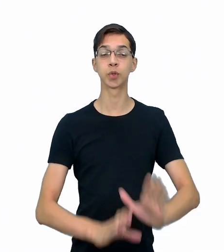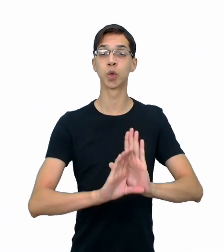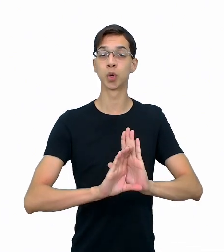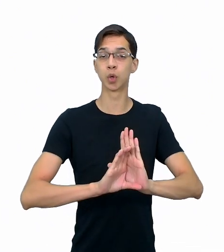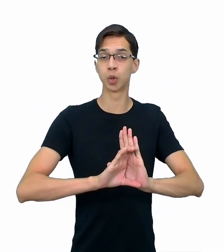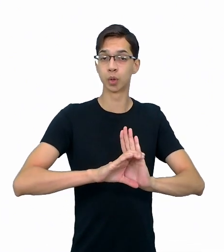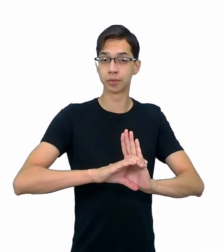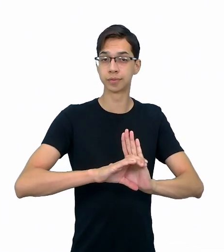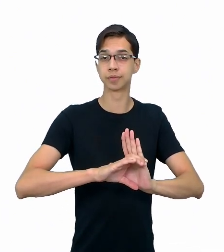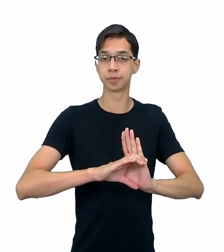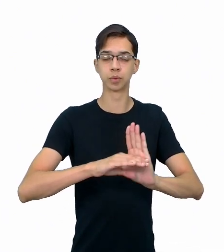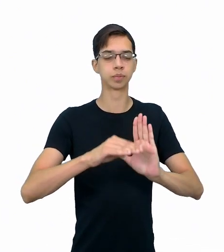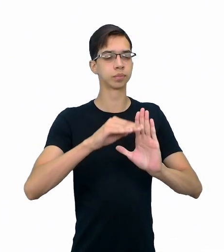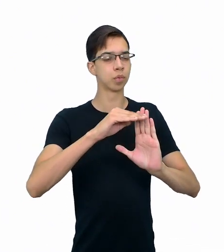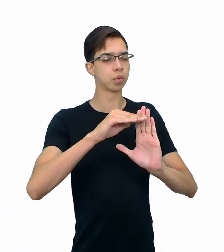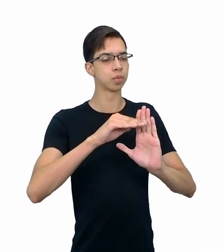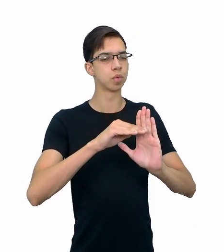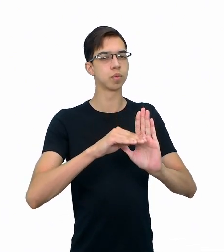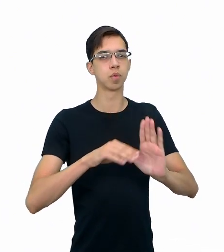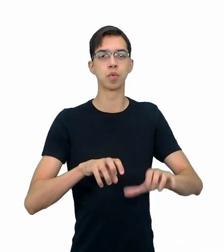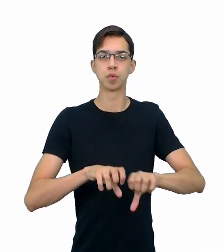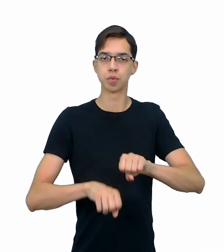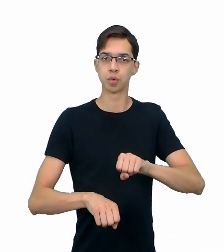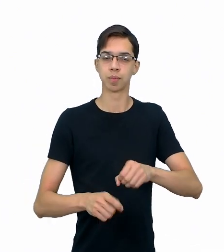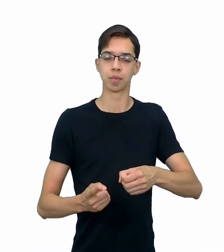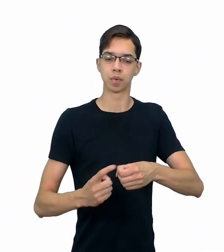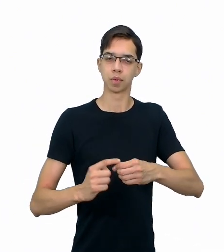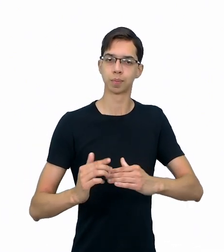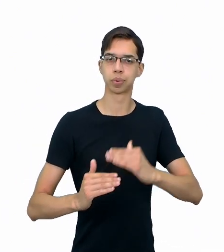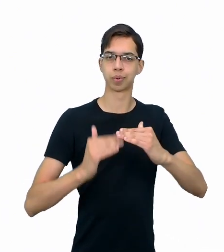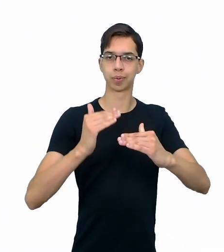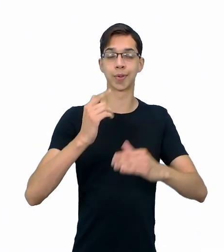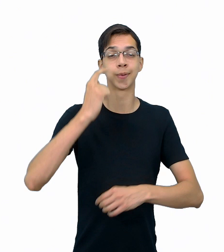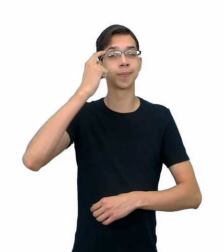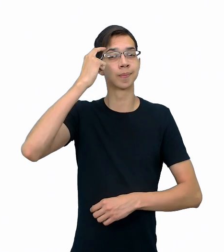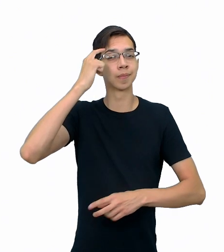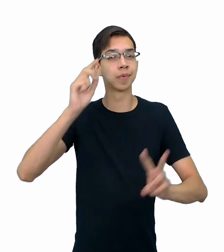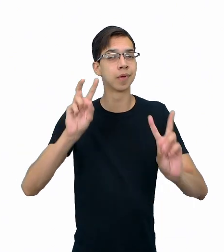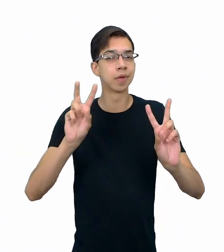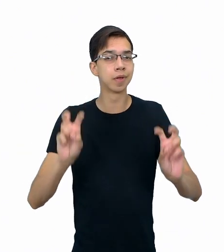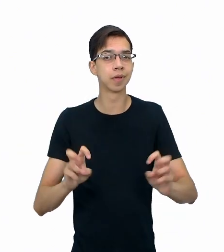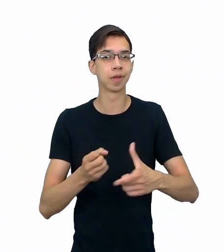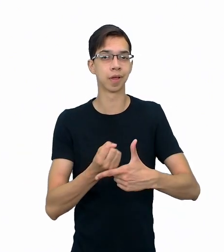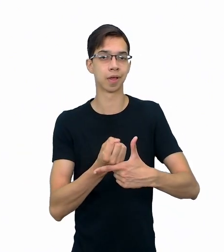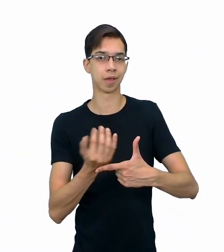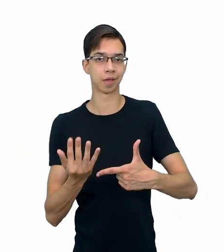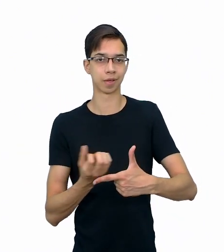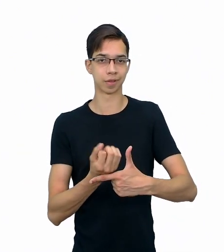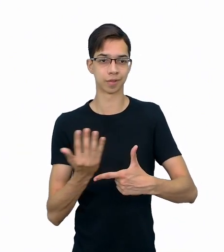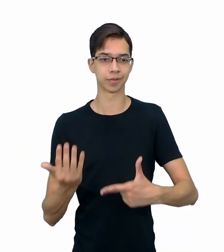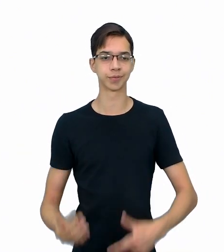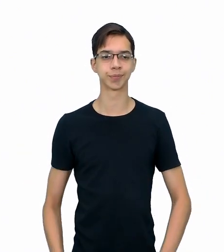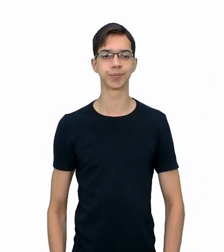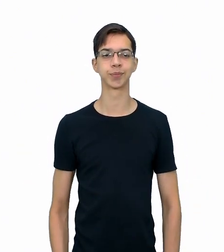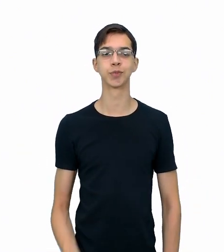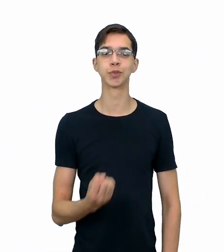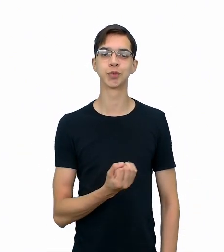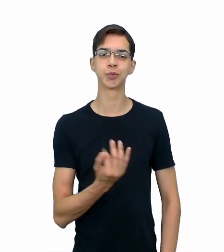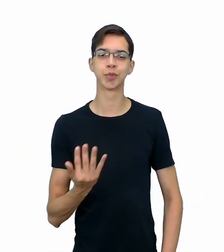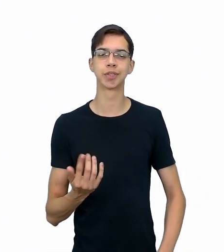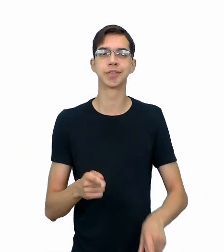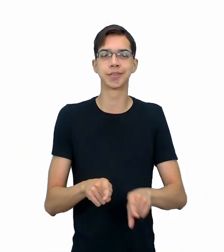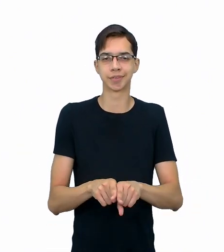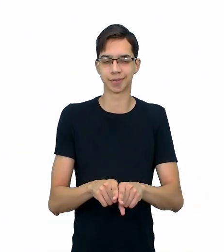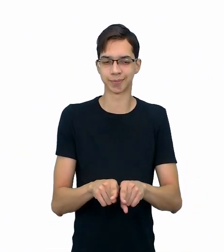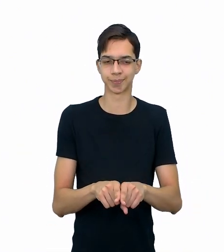roteiro formativo, o pensamento aritmético, quantificação, as operações do campo aditivo,